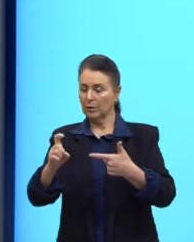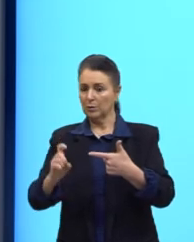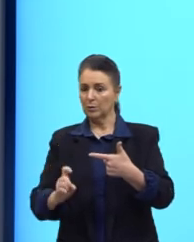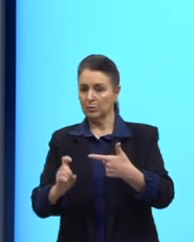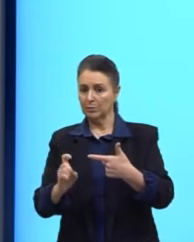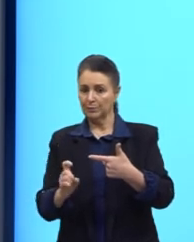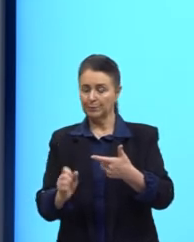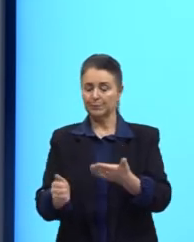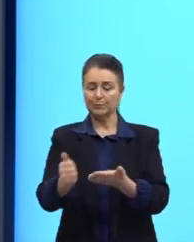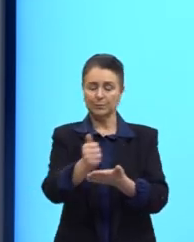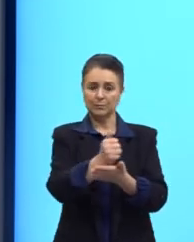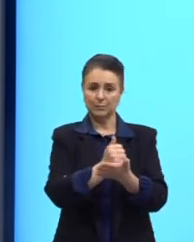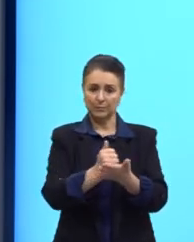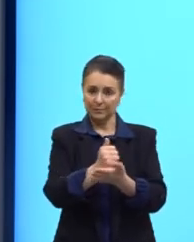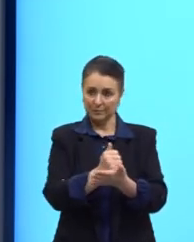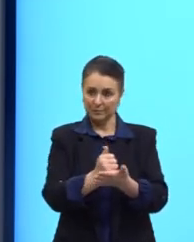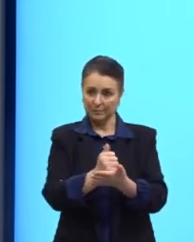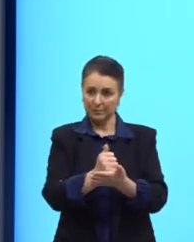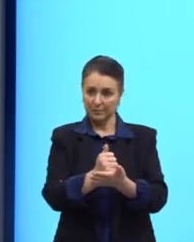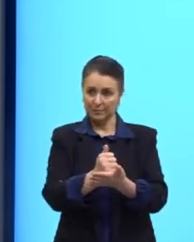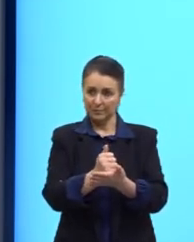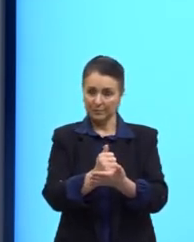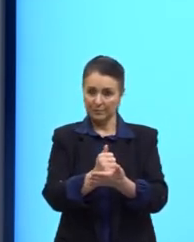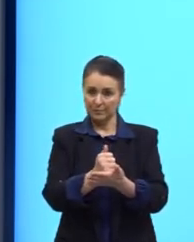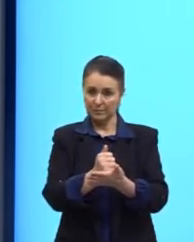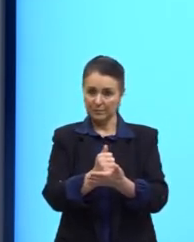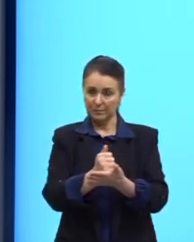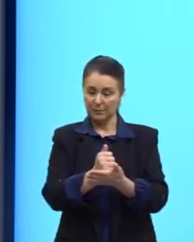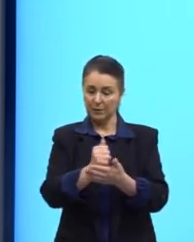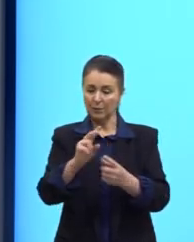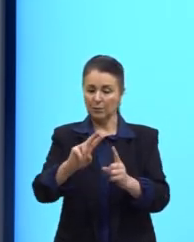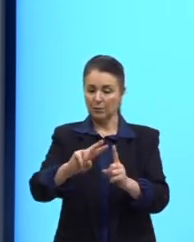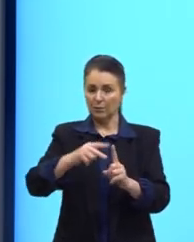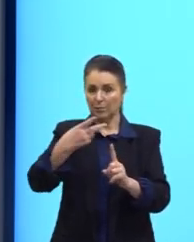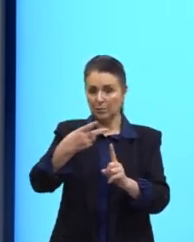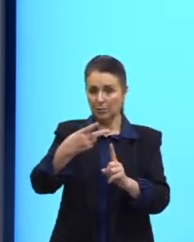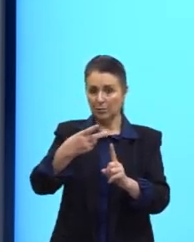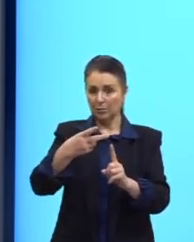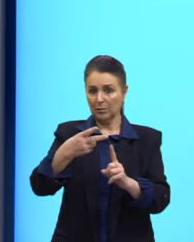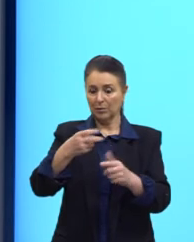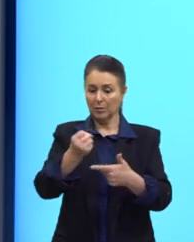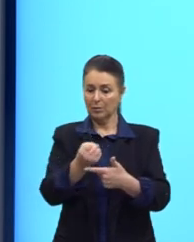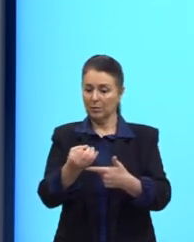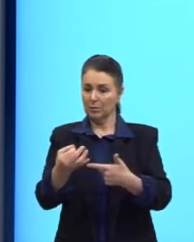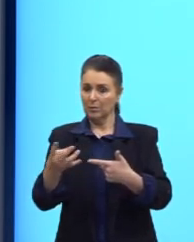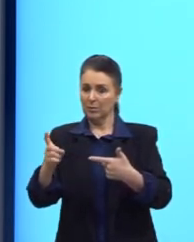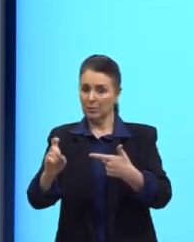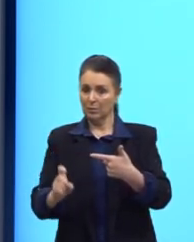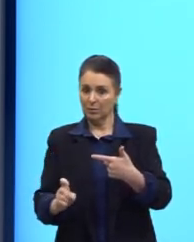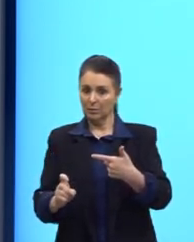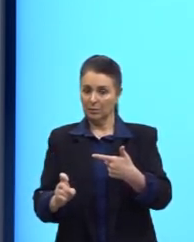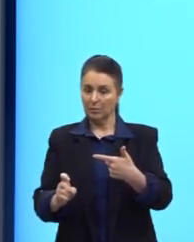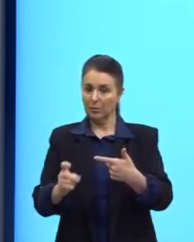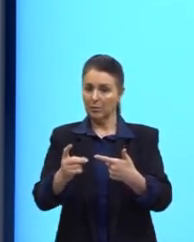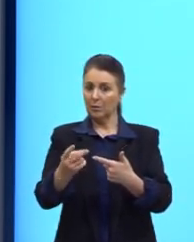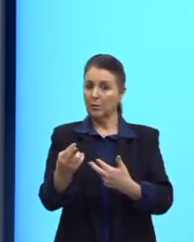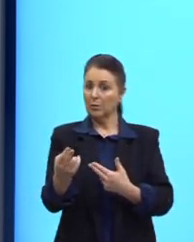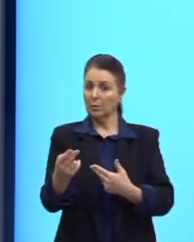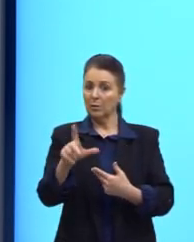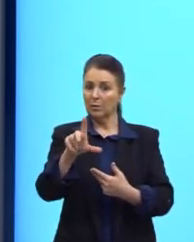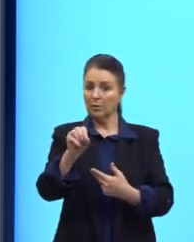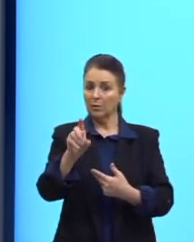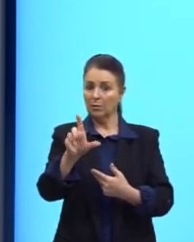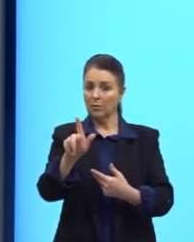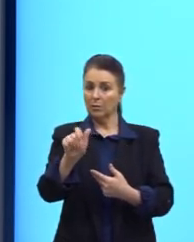a base em relação ao expoente que seria o logaritmo igual ao logaritmando então